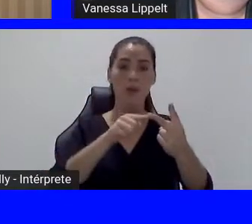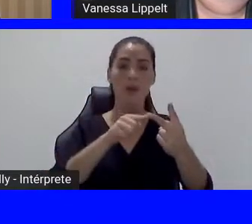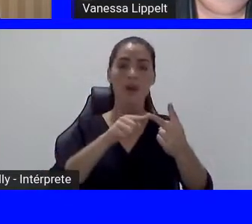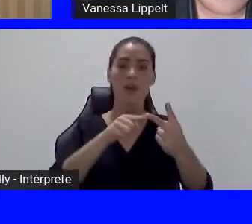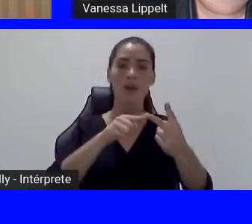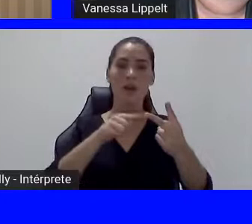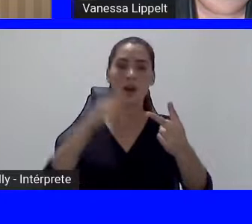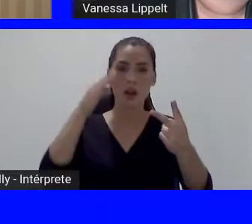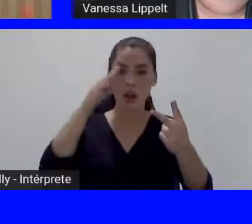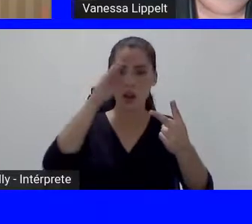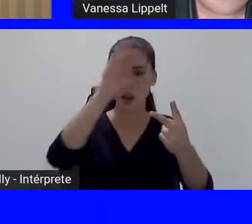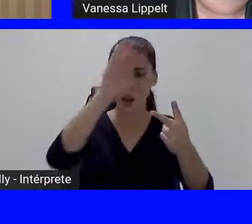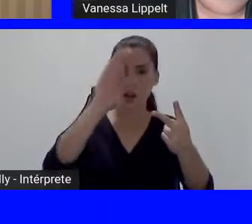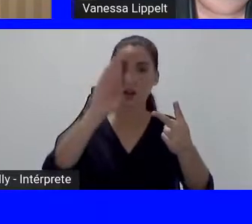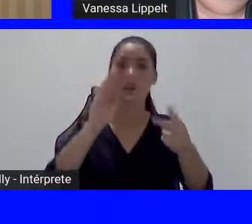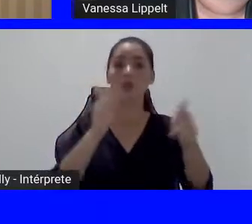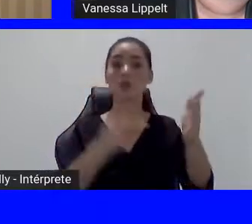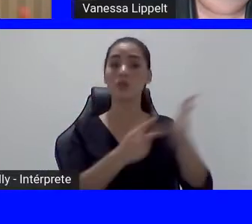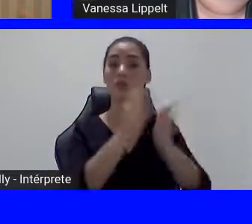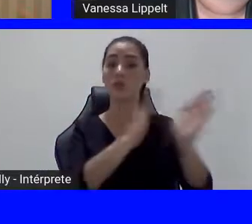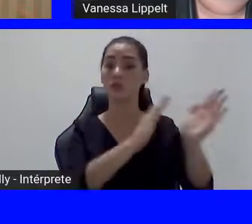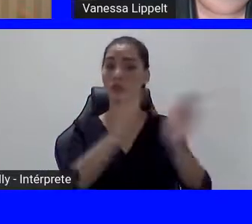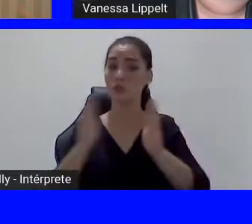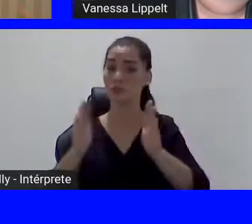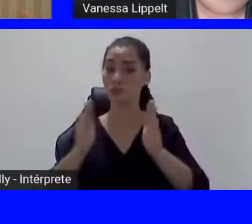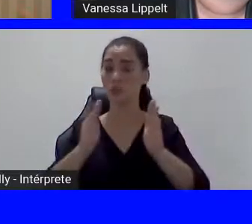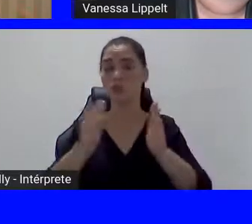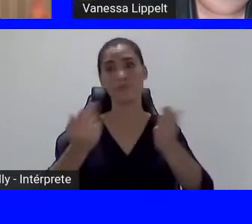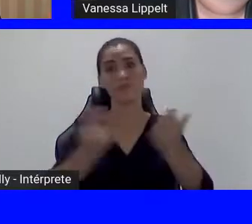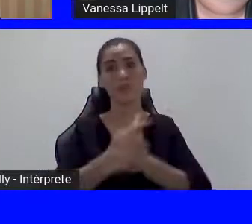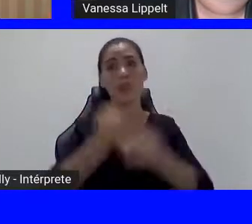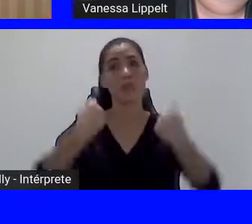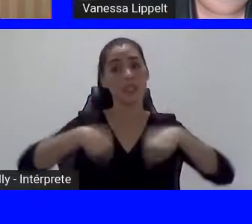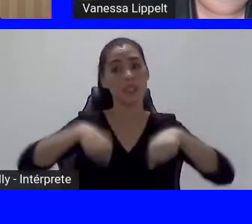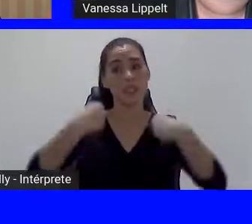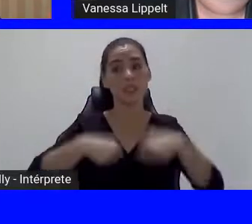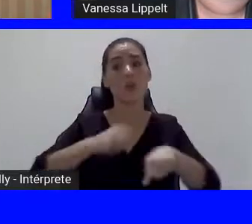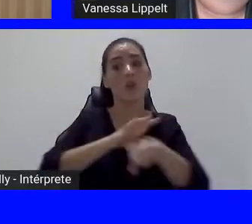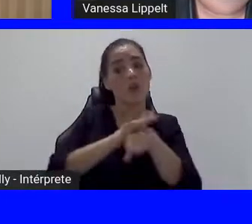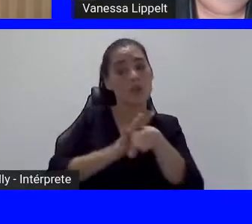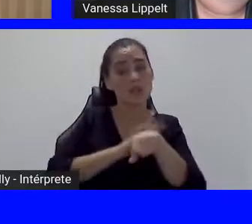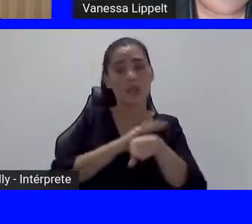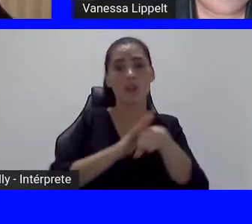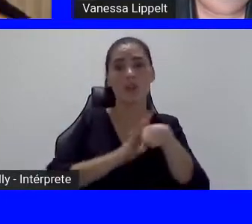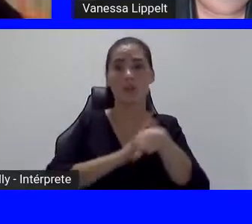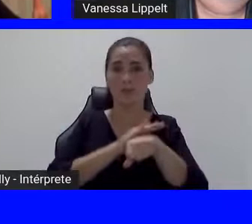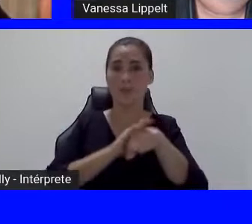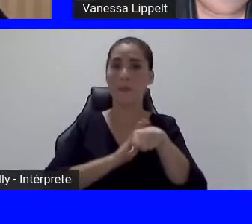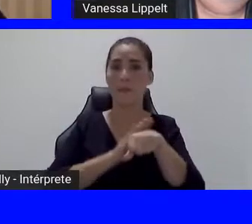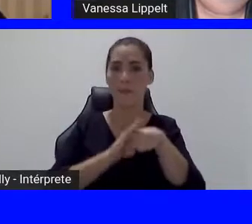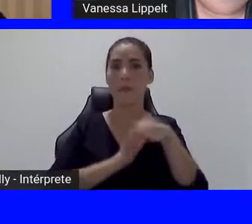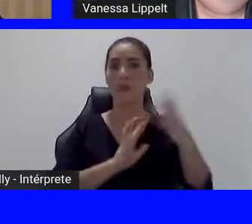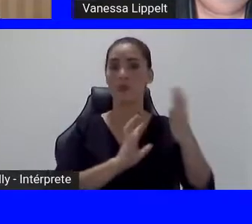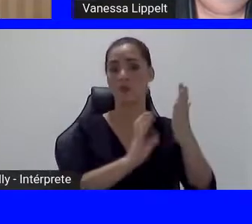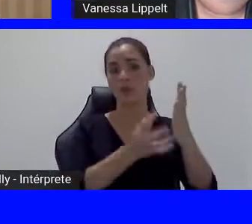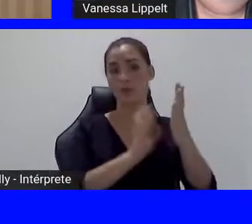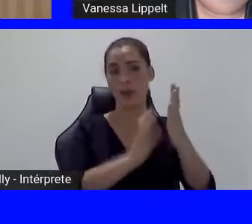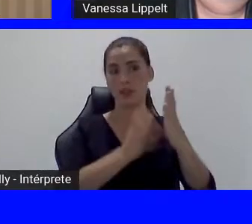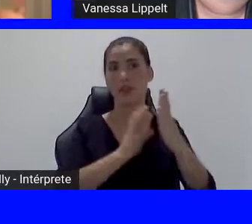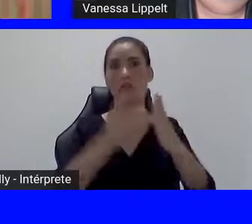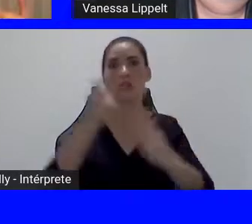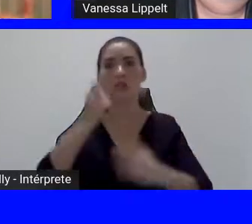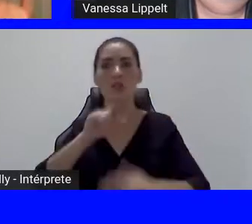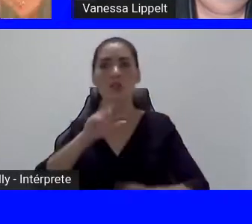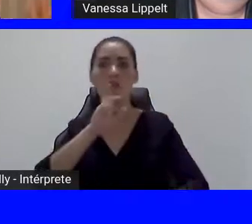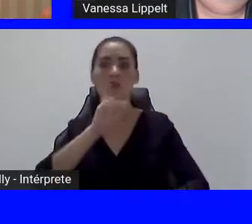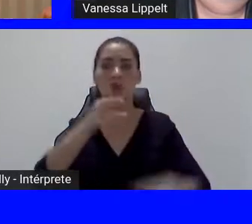decisão que vai depender de muito diálogo, de muita conversa entre os partidos para haver uma, né, uma resposta mais imediata.